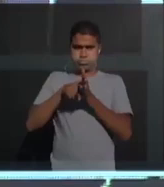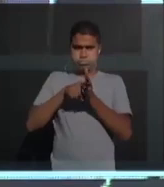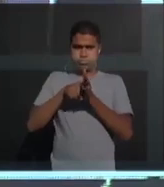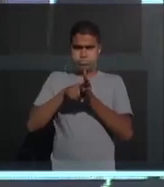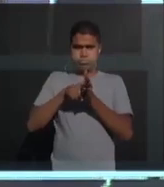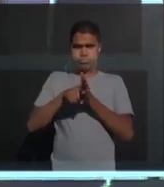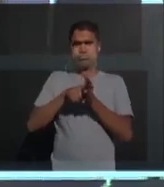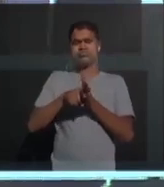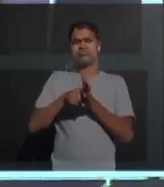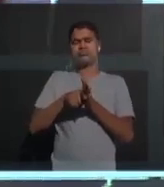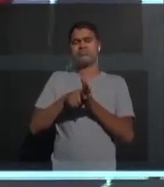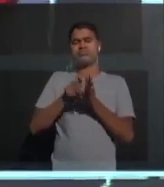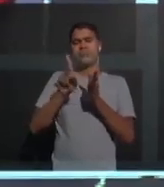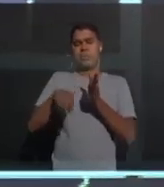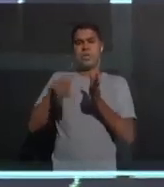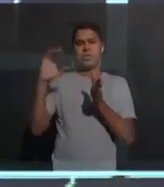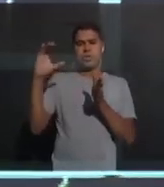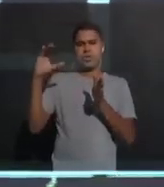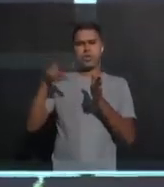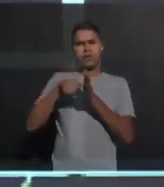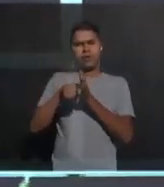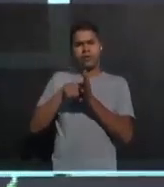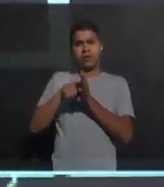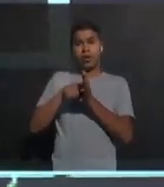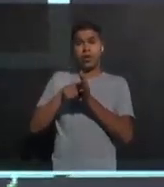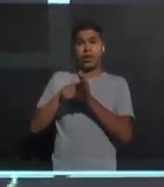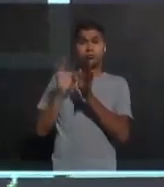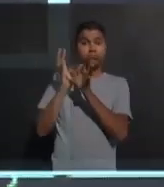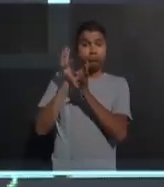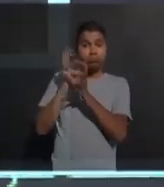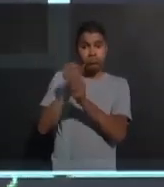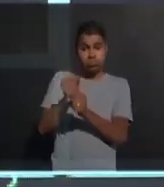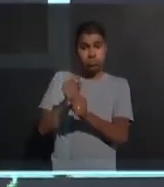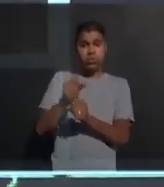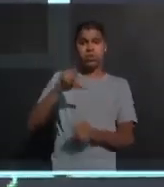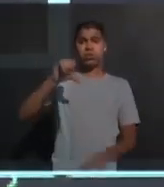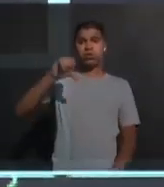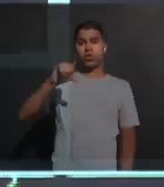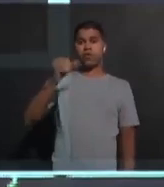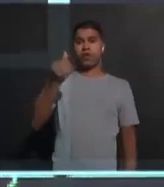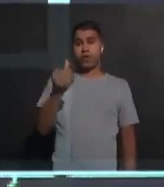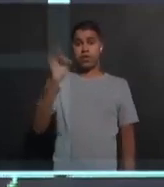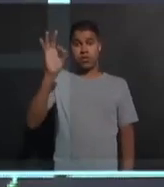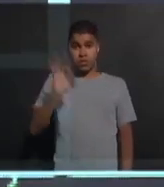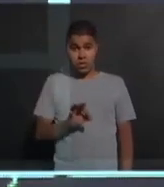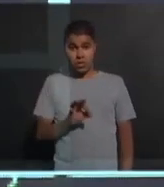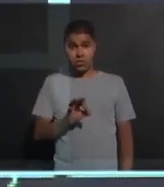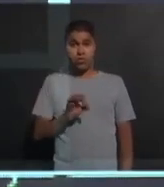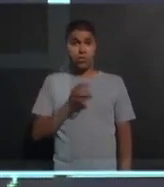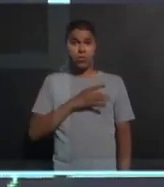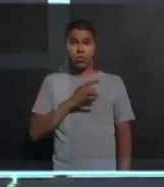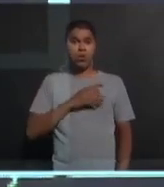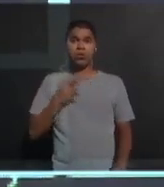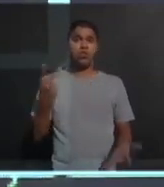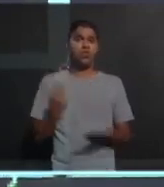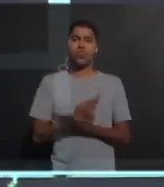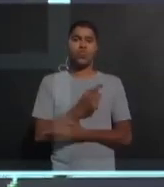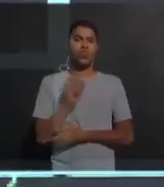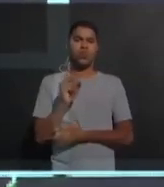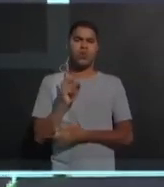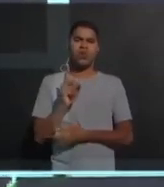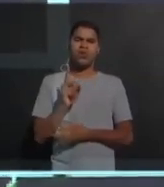científica ou seja é comprovada que 96% dos nossos medos não se realizam então